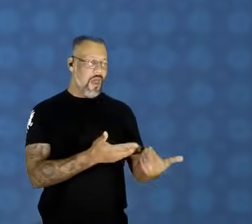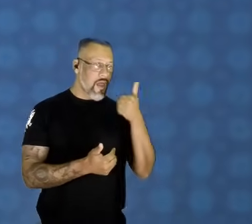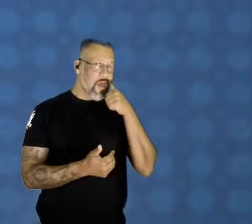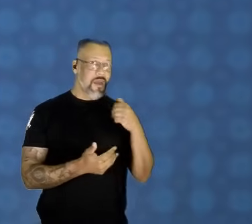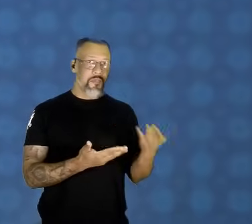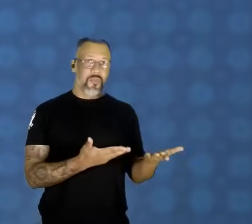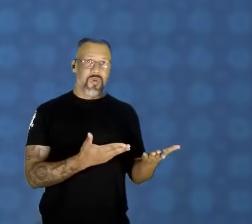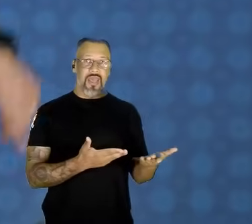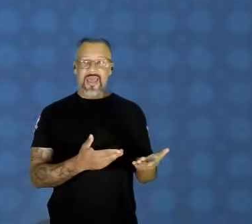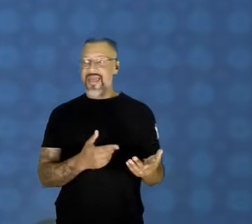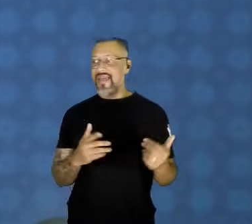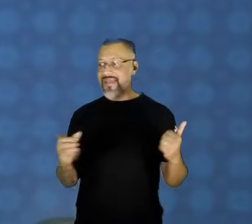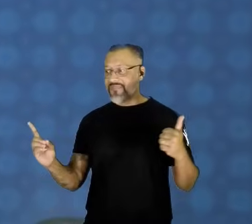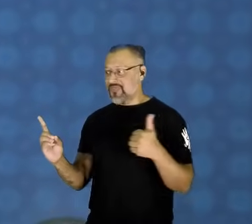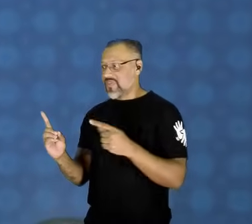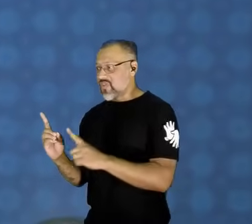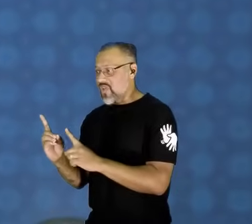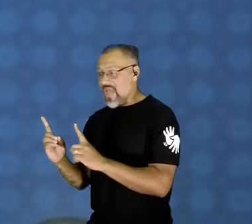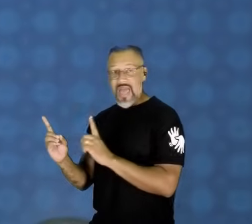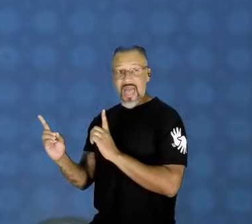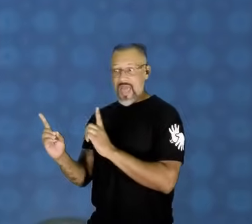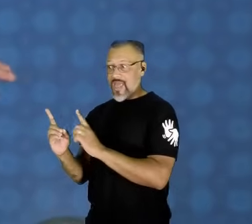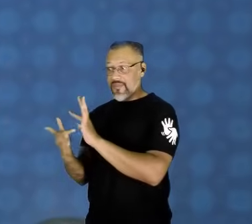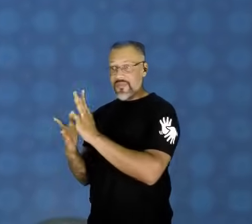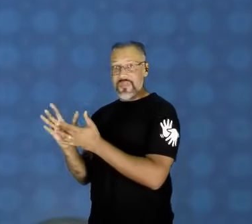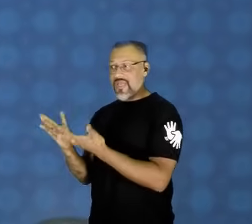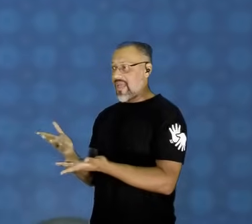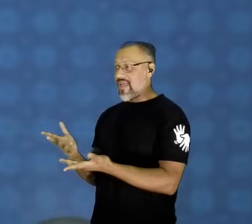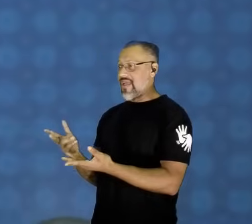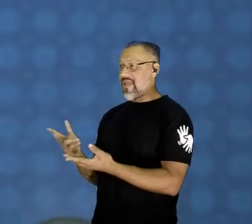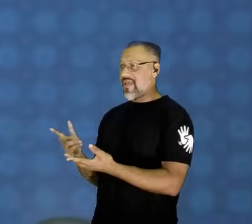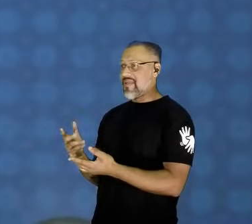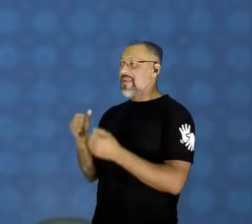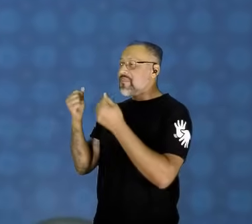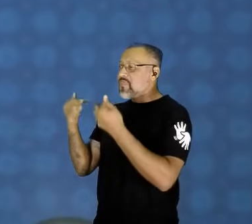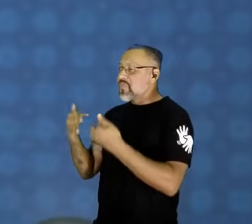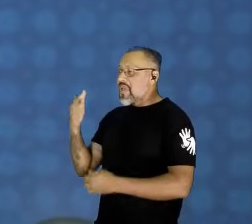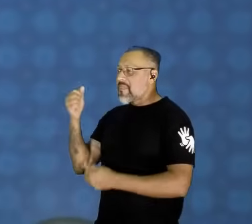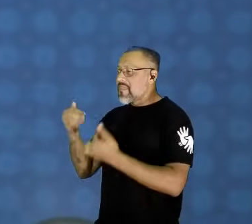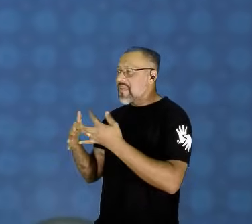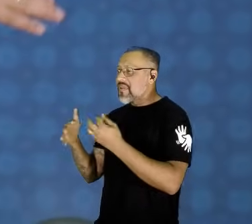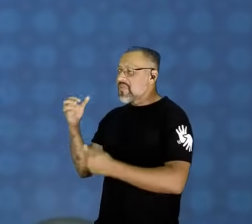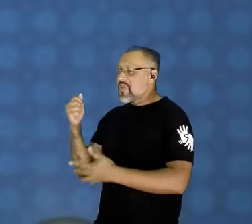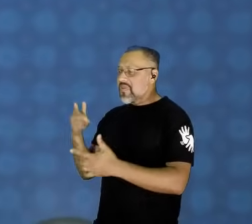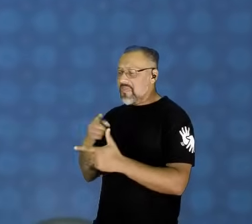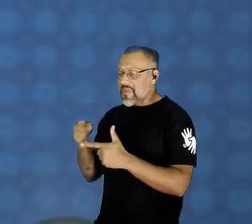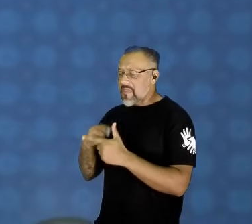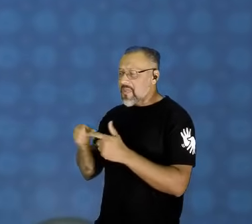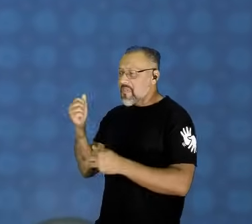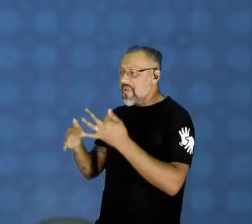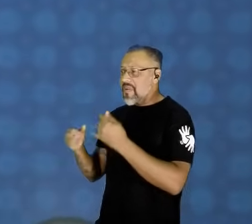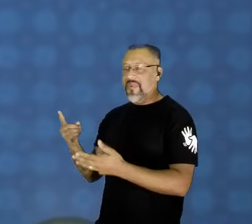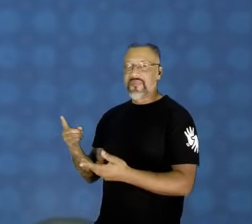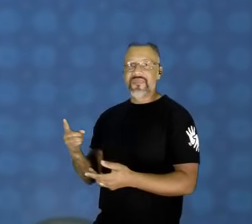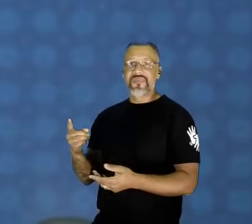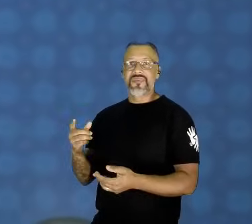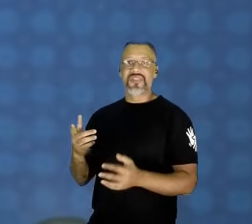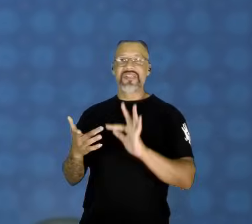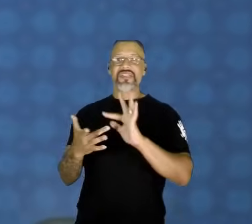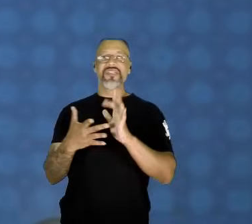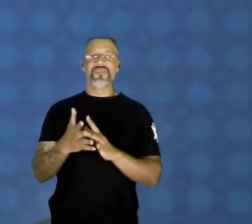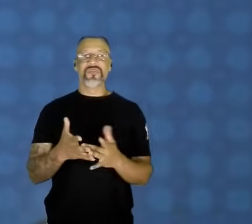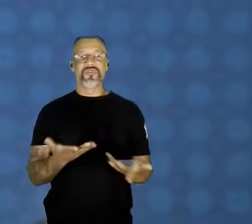uma palavra para ela. Ele simplesmente finge que... que não ouviu.